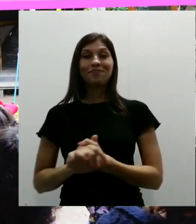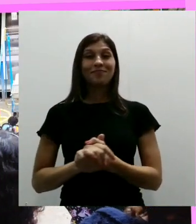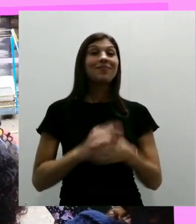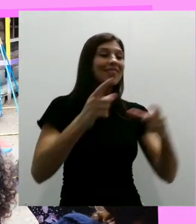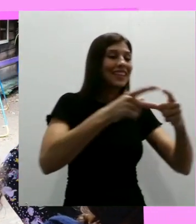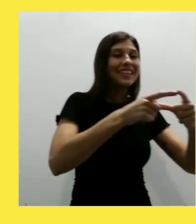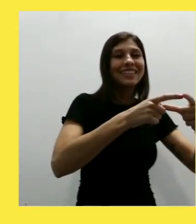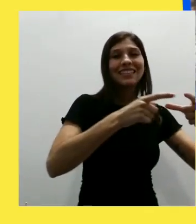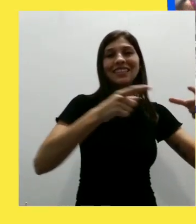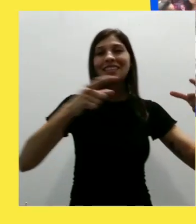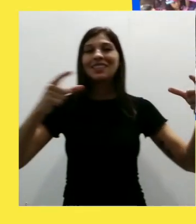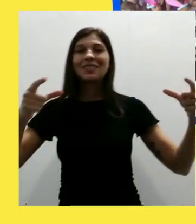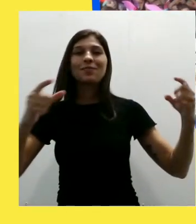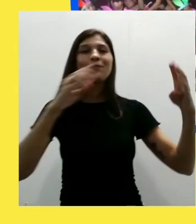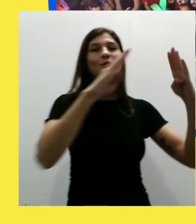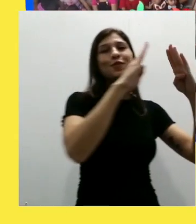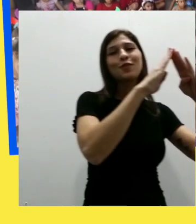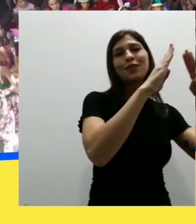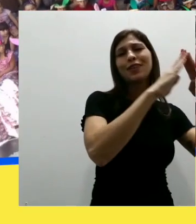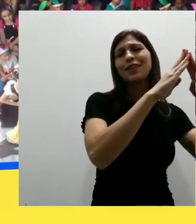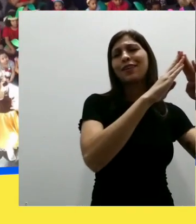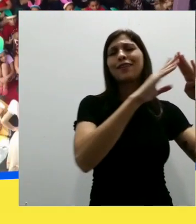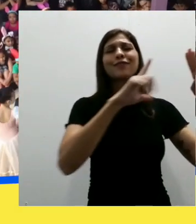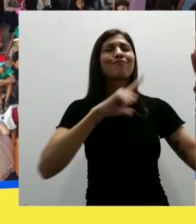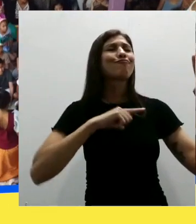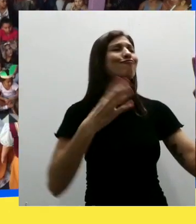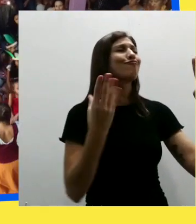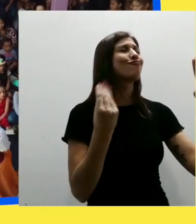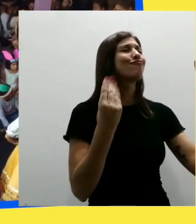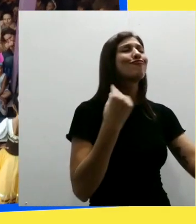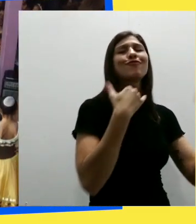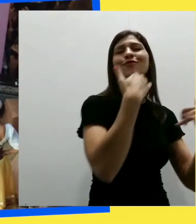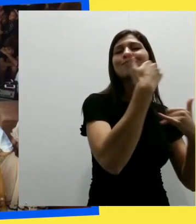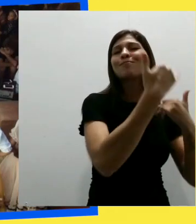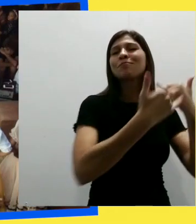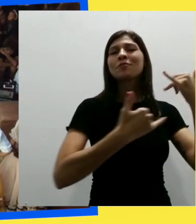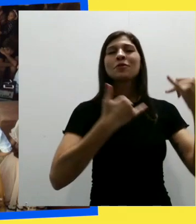brincadeira e não falta diversão.